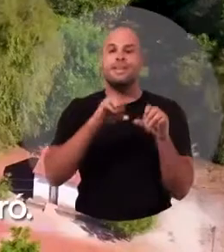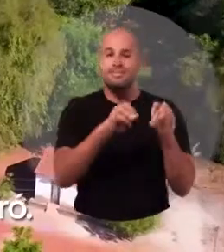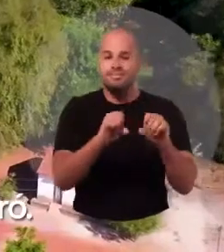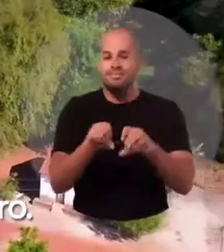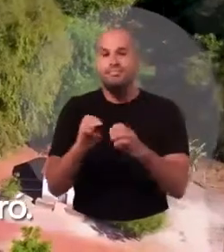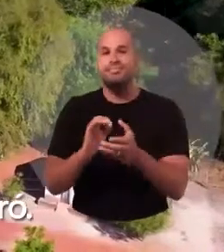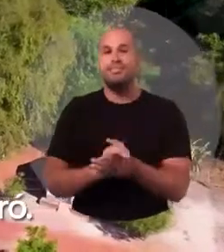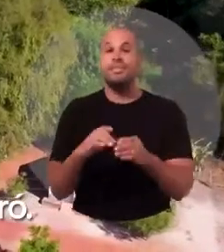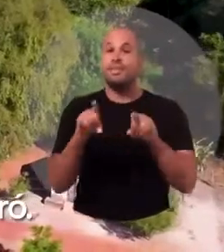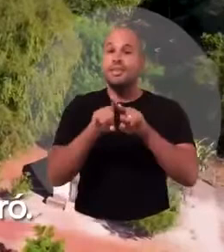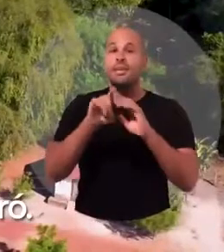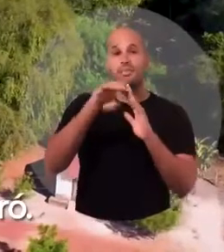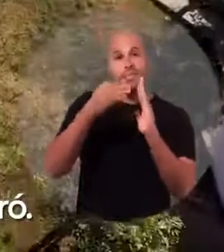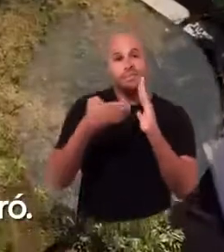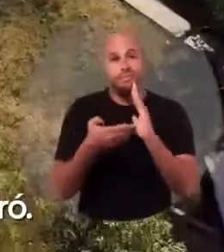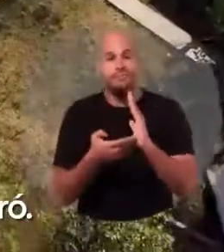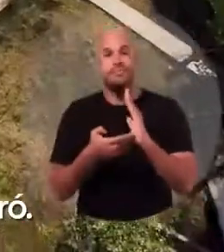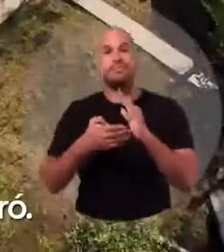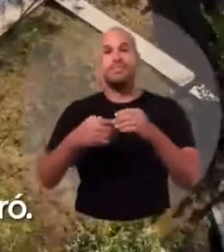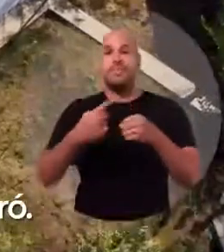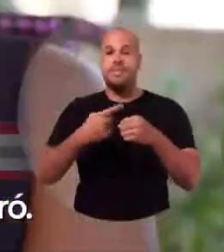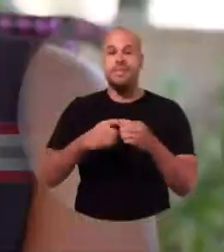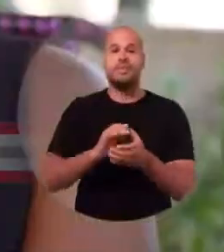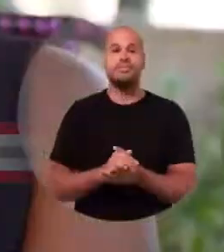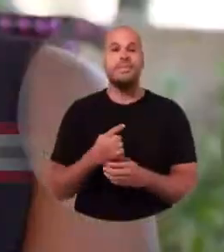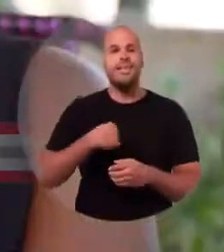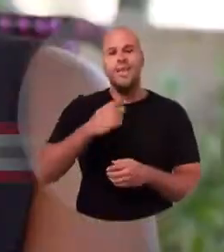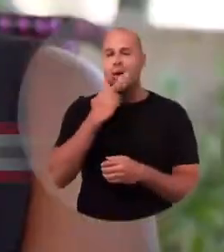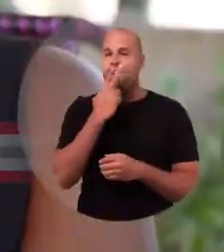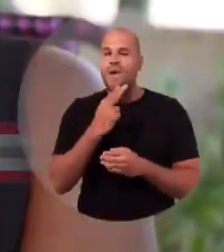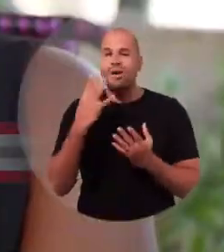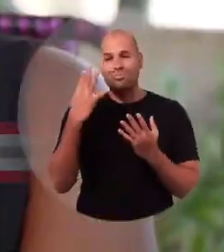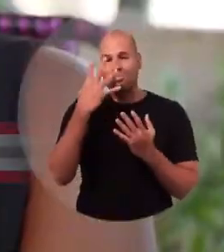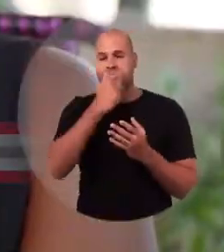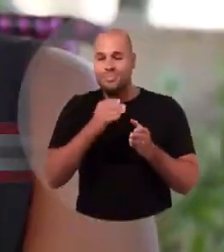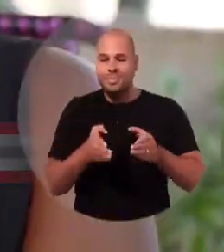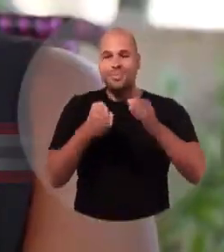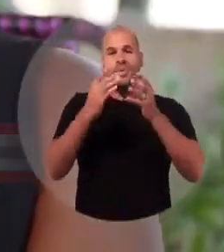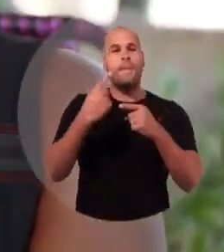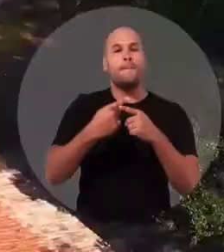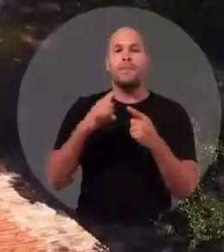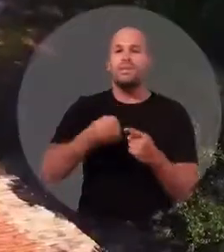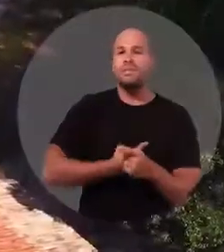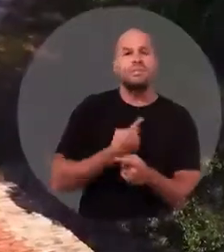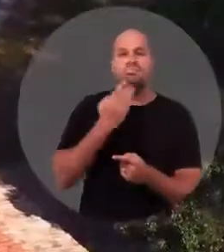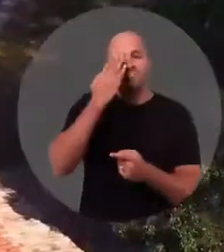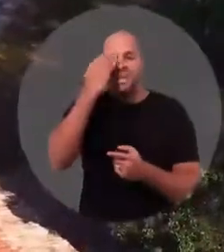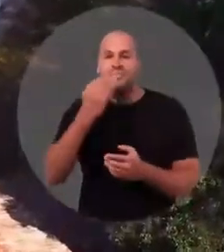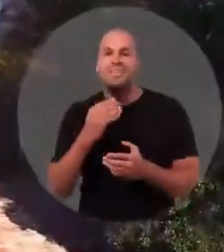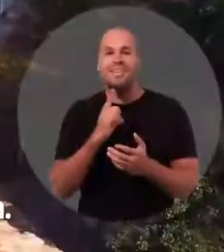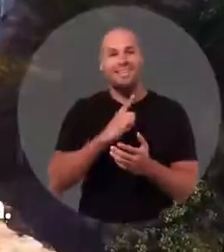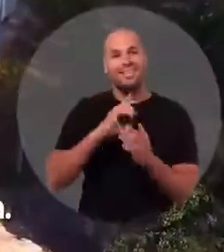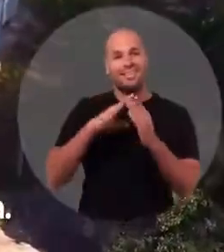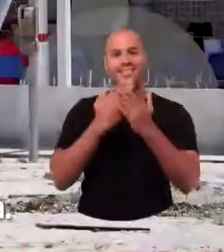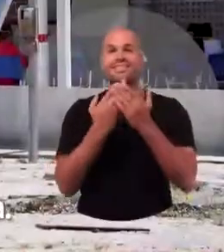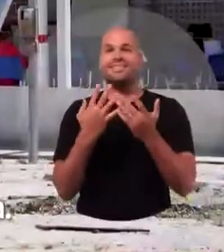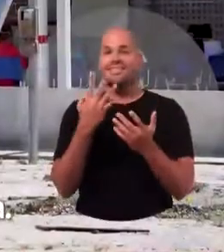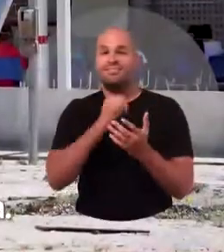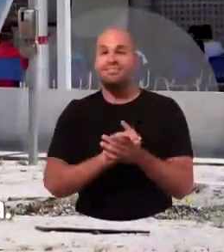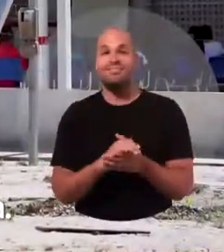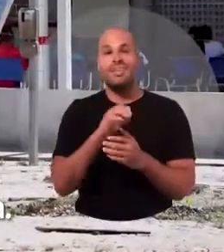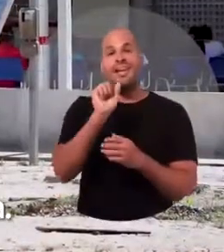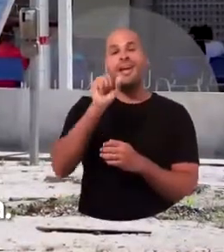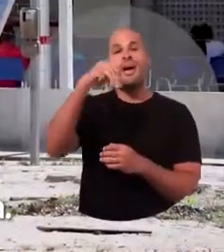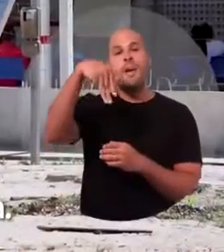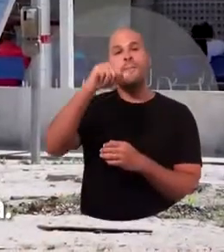ensino. E também em quilombos, como em Peritoró. Eu acho um prédio lindo, né? Porque a gente não pensou que ia ter uma escola dessa, né? Em